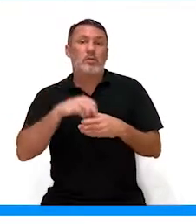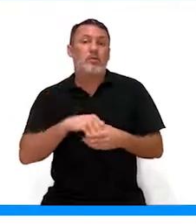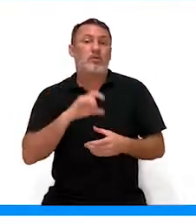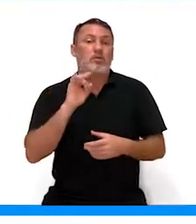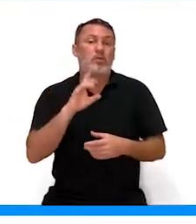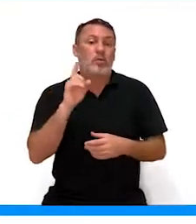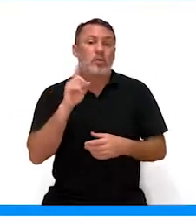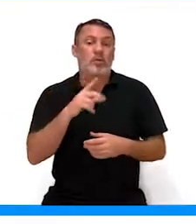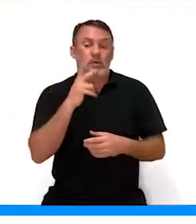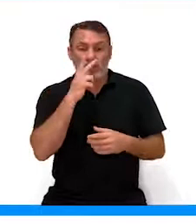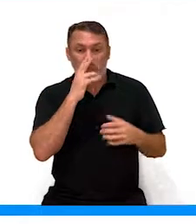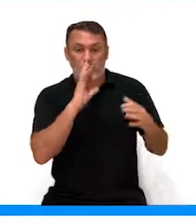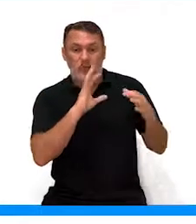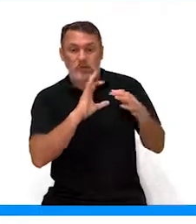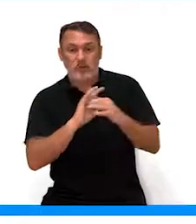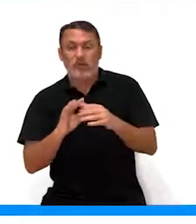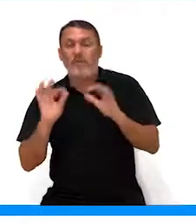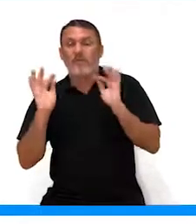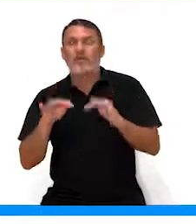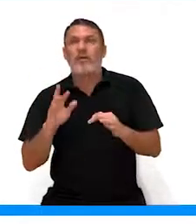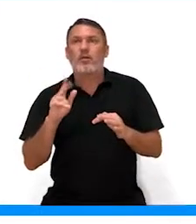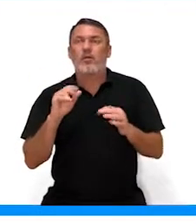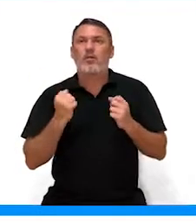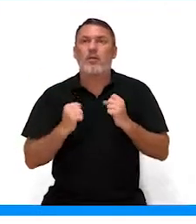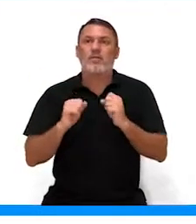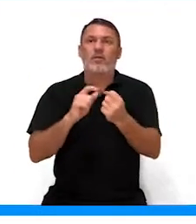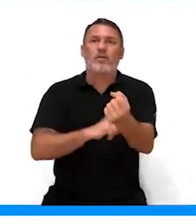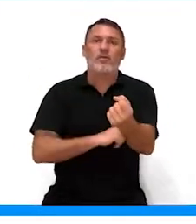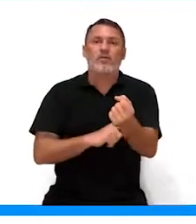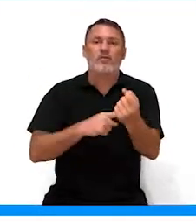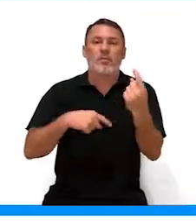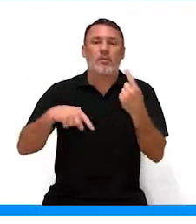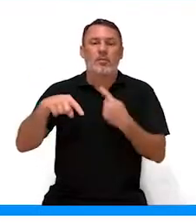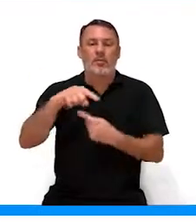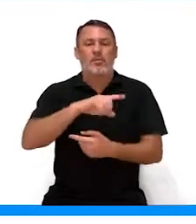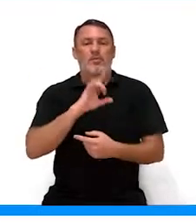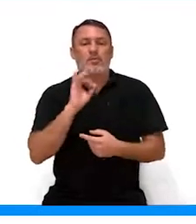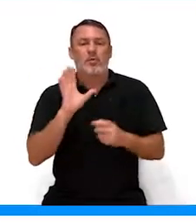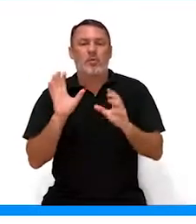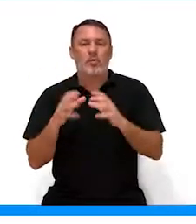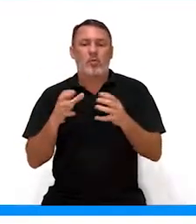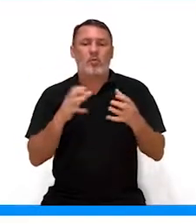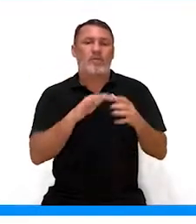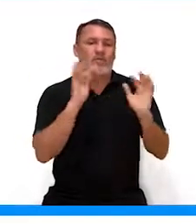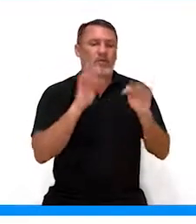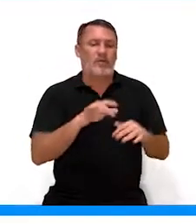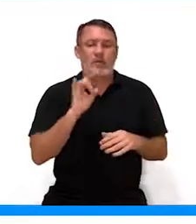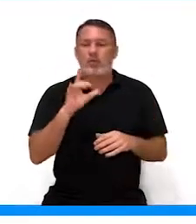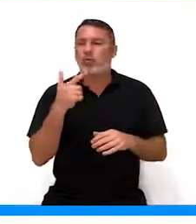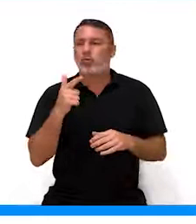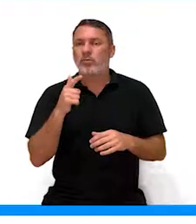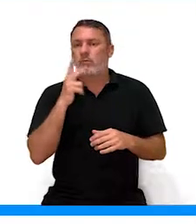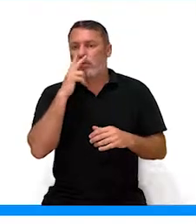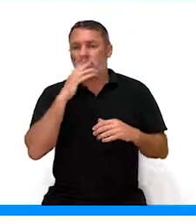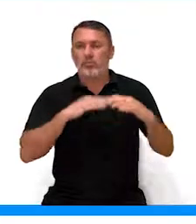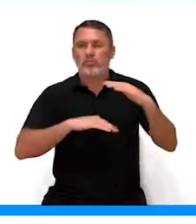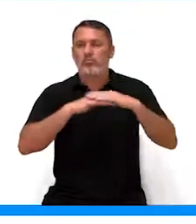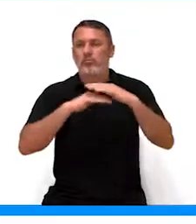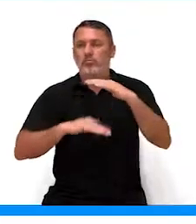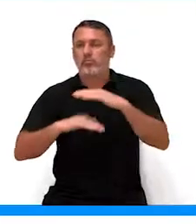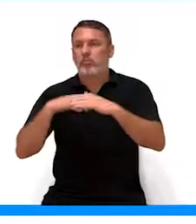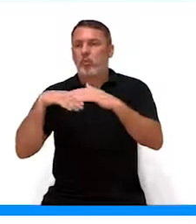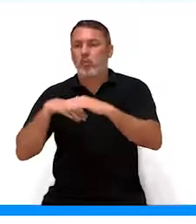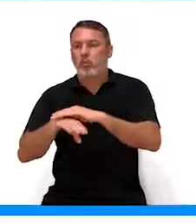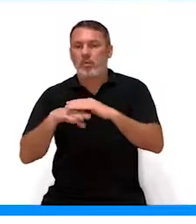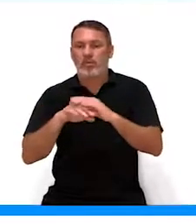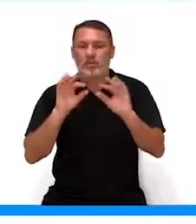que chega até ele é somente terminações nervosas. Então, chega somente aquelas partezinhas finais, mas